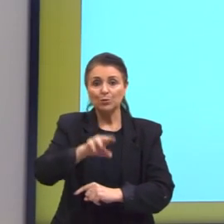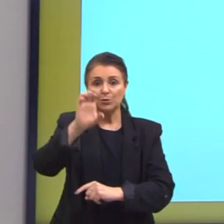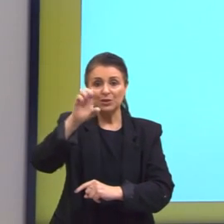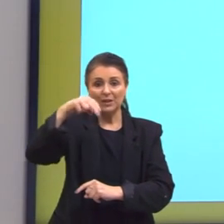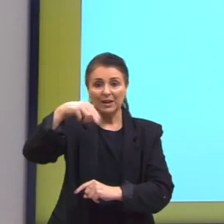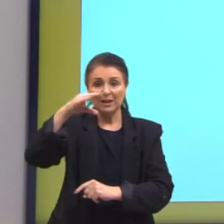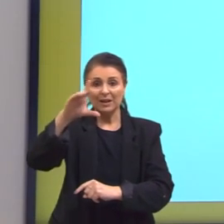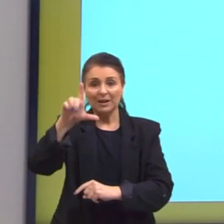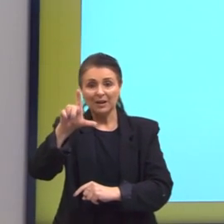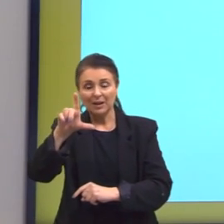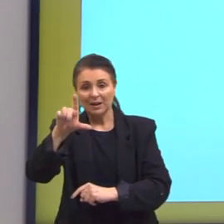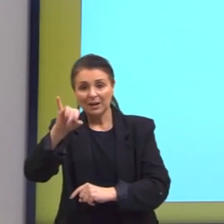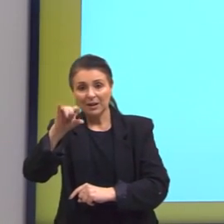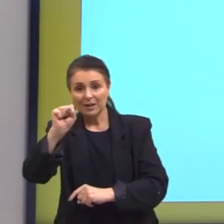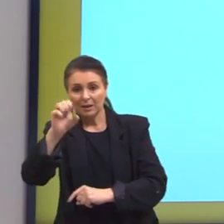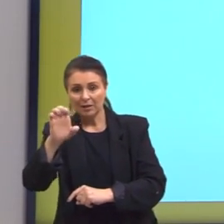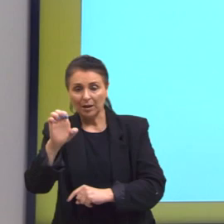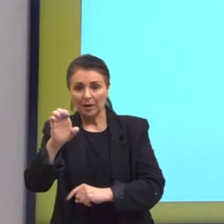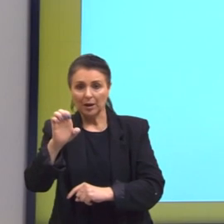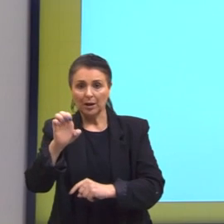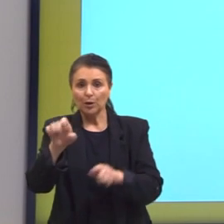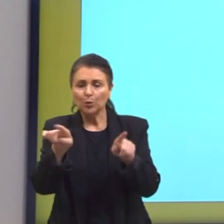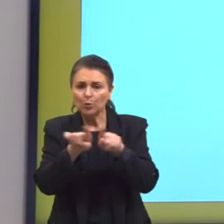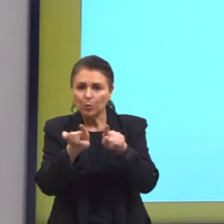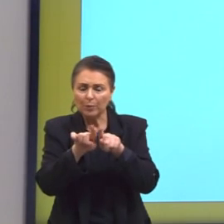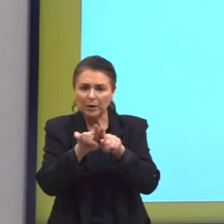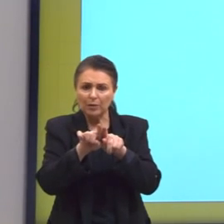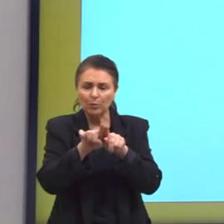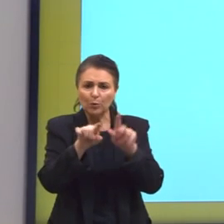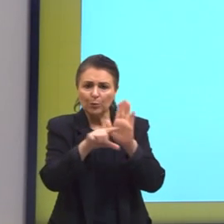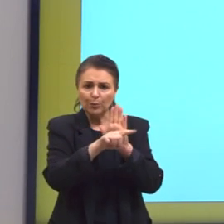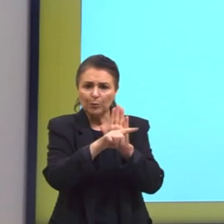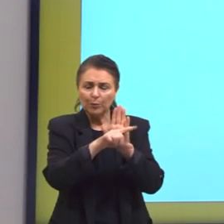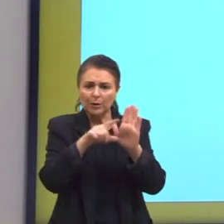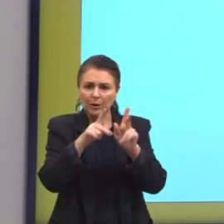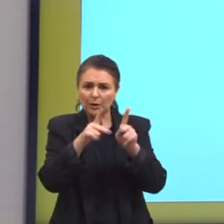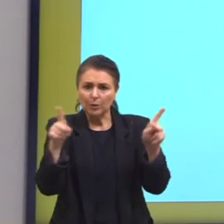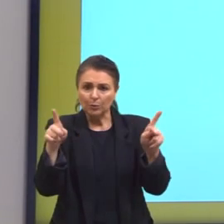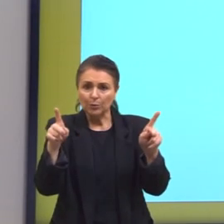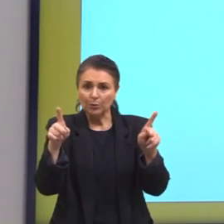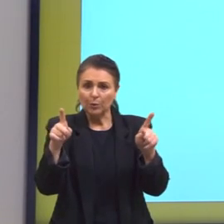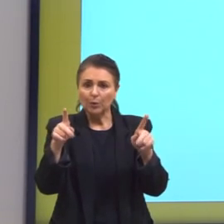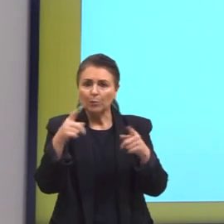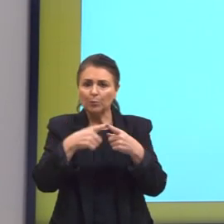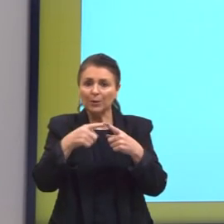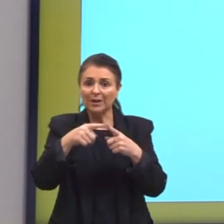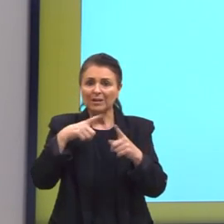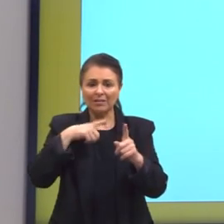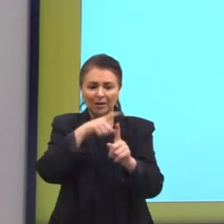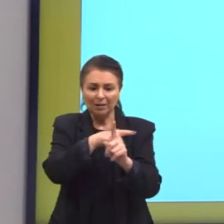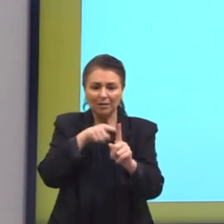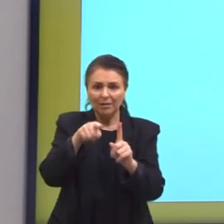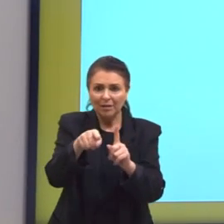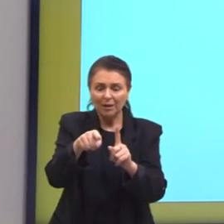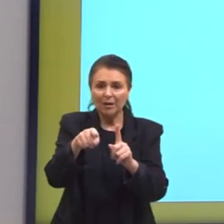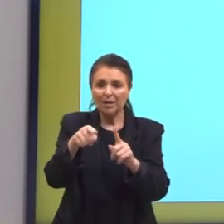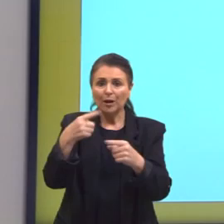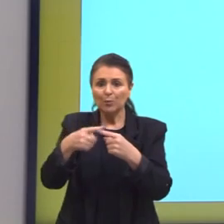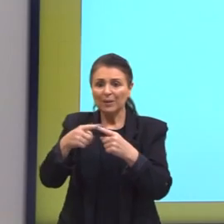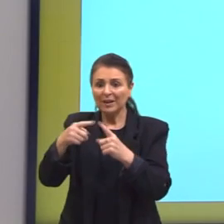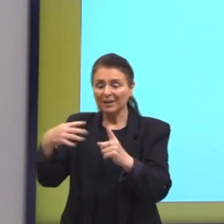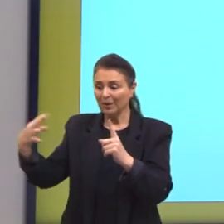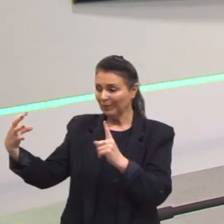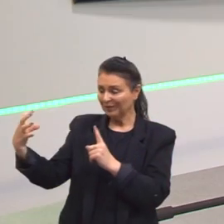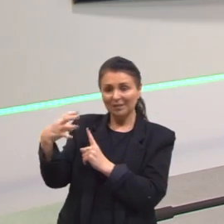no mesmo período por que que tem um desvio permitido E por que que ele é permitido porque ele não interfere no